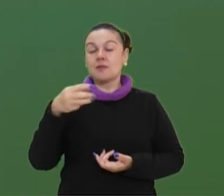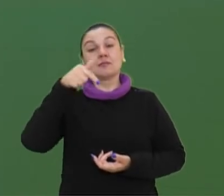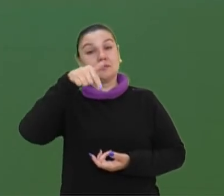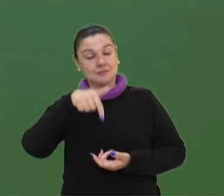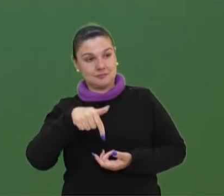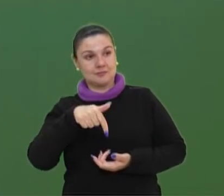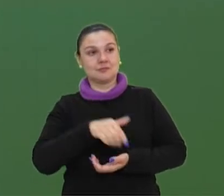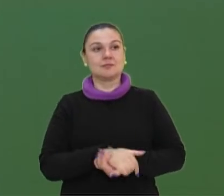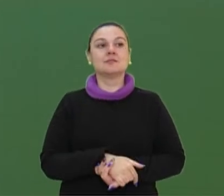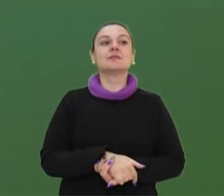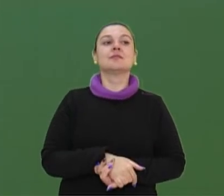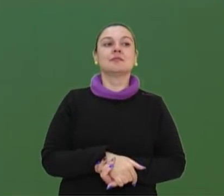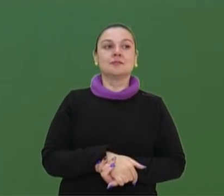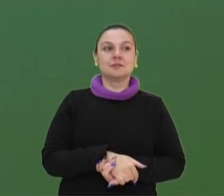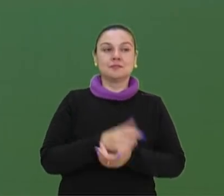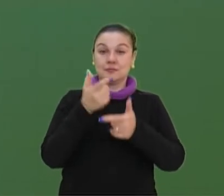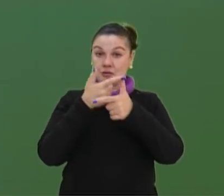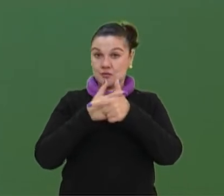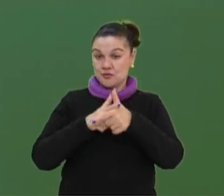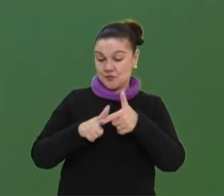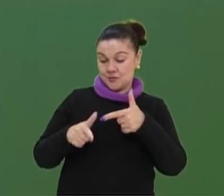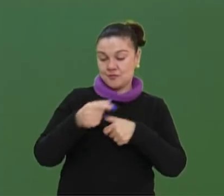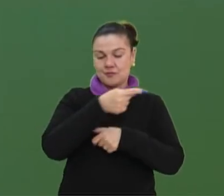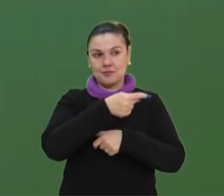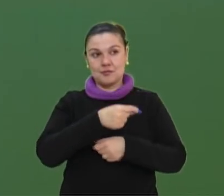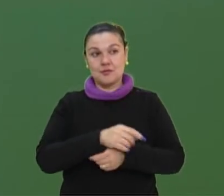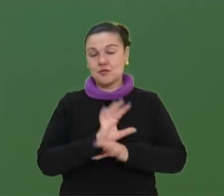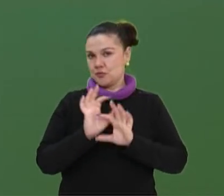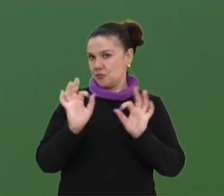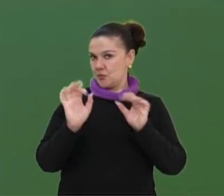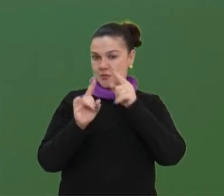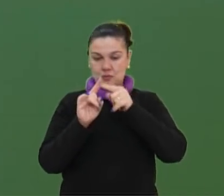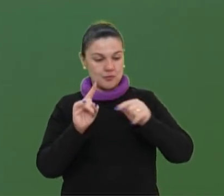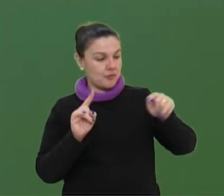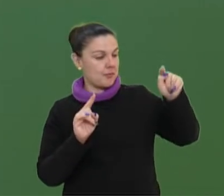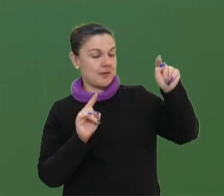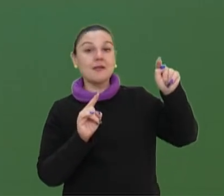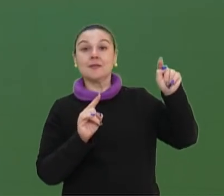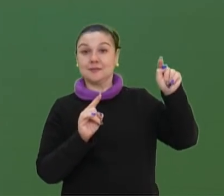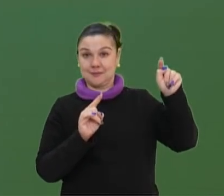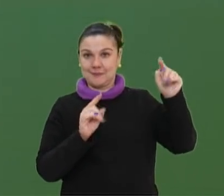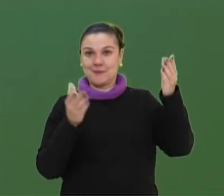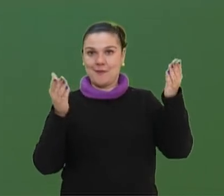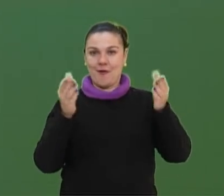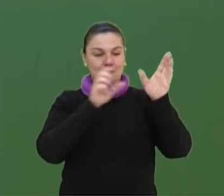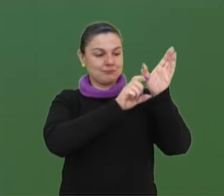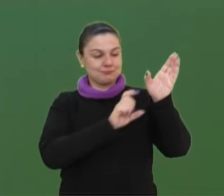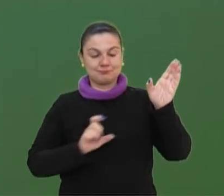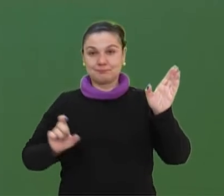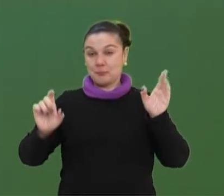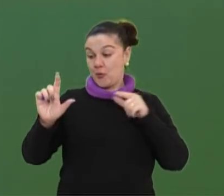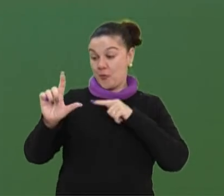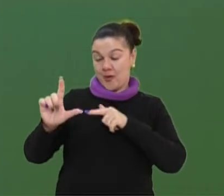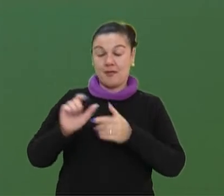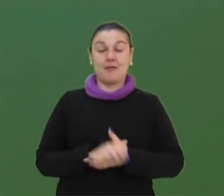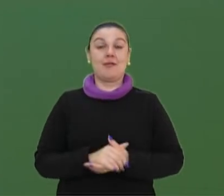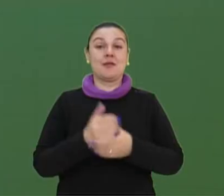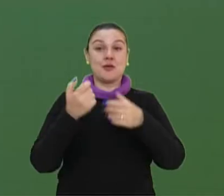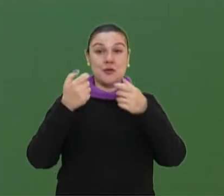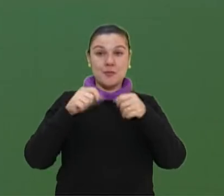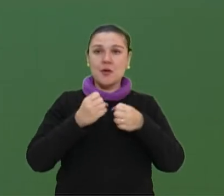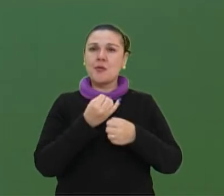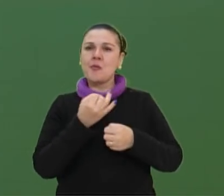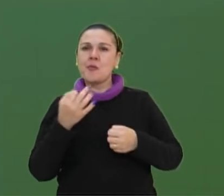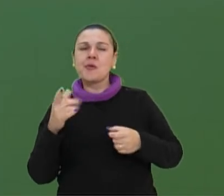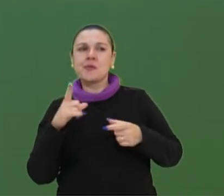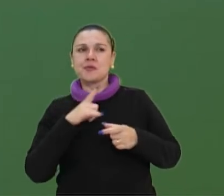3. Isso, dá 7. E vou isolar agora o L, né? Que representa a quantidade de lados desse polígono que a gente